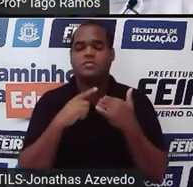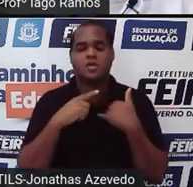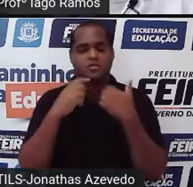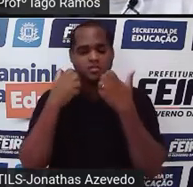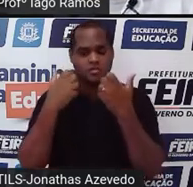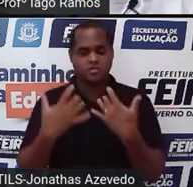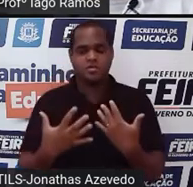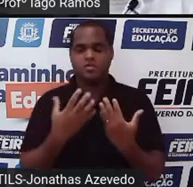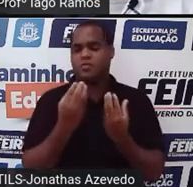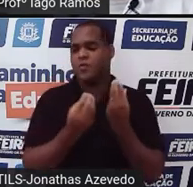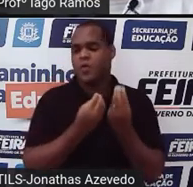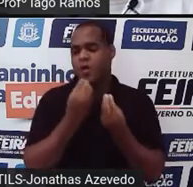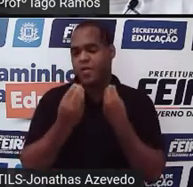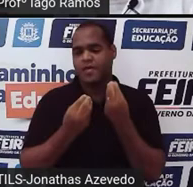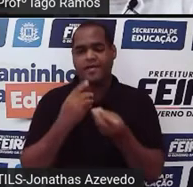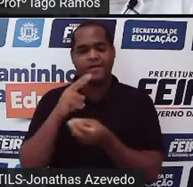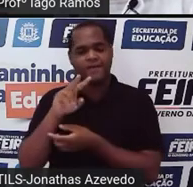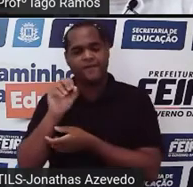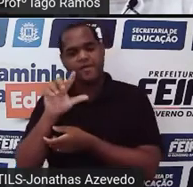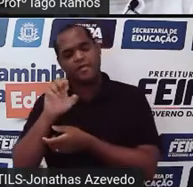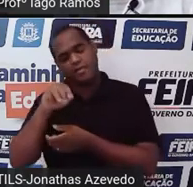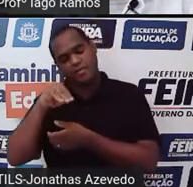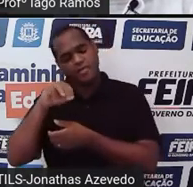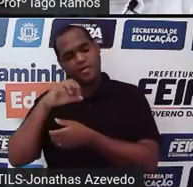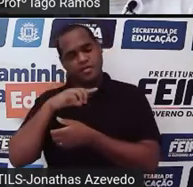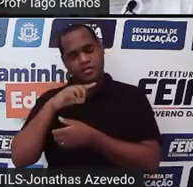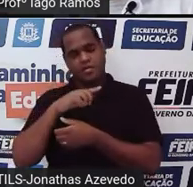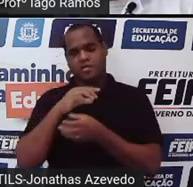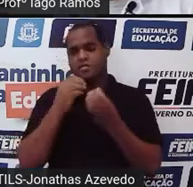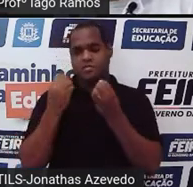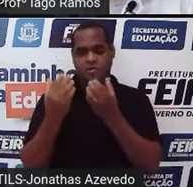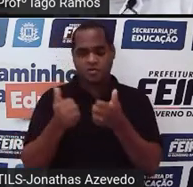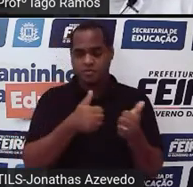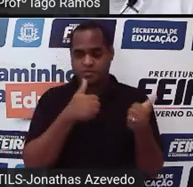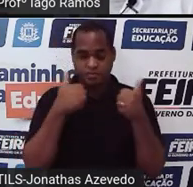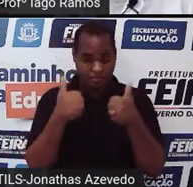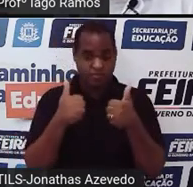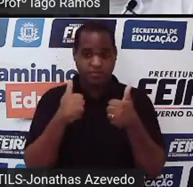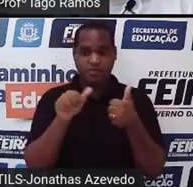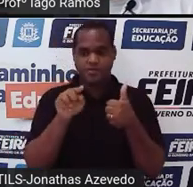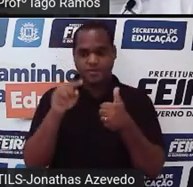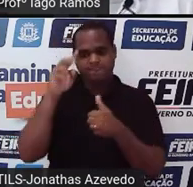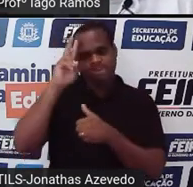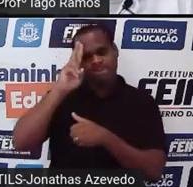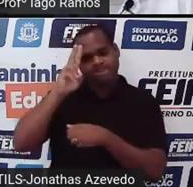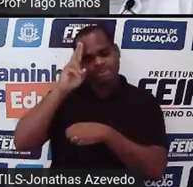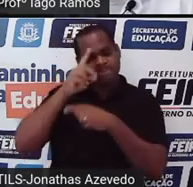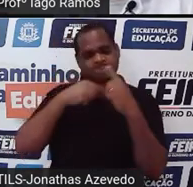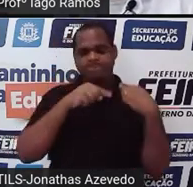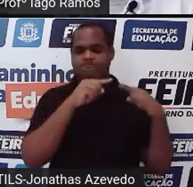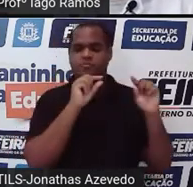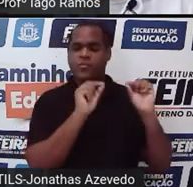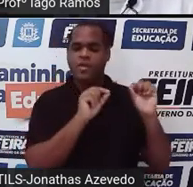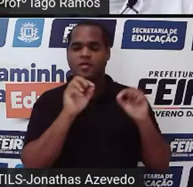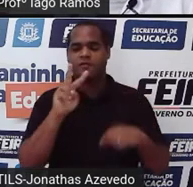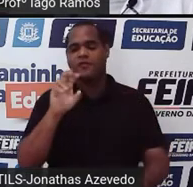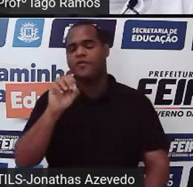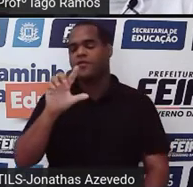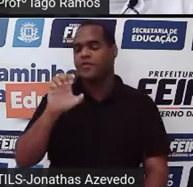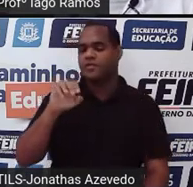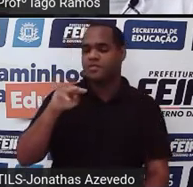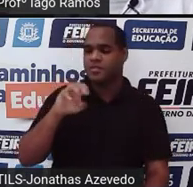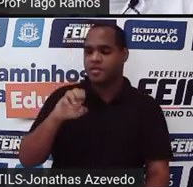o que essa medida volume Então eu quero que você tem que lembrar do que essa medida volume